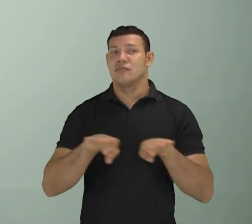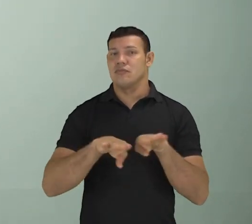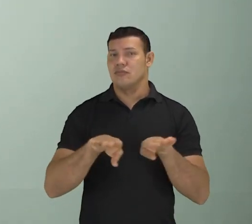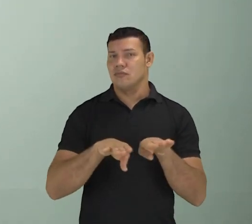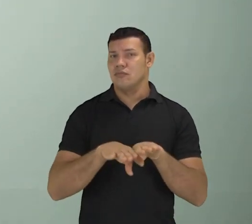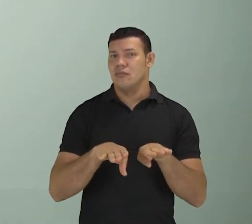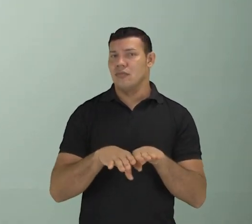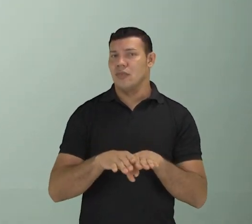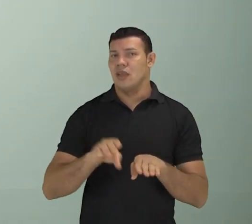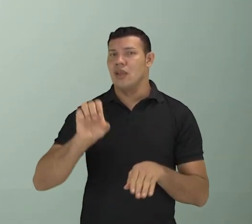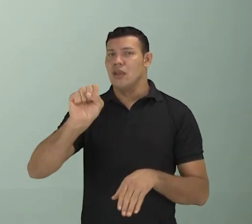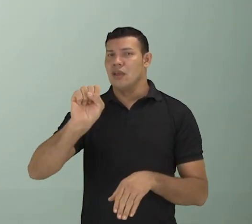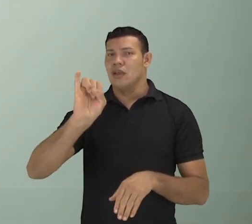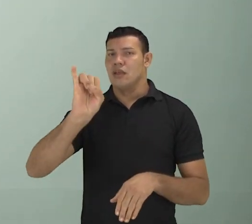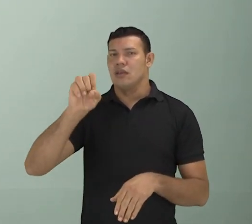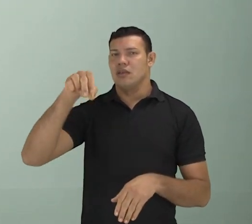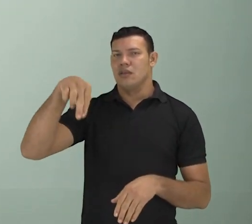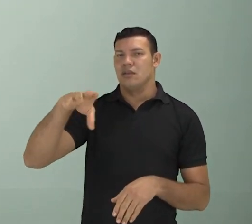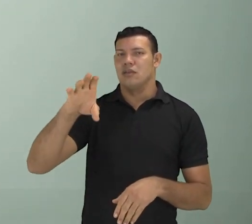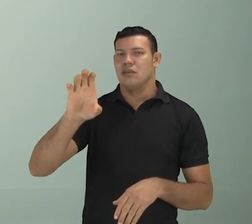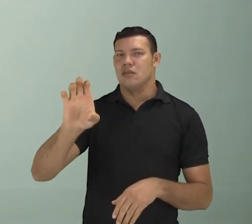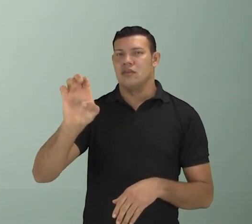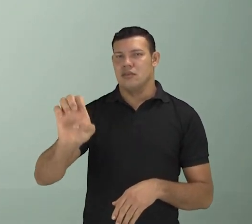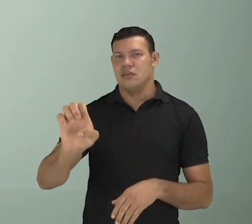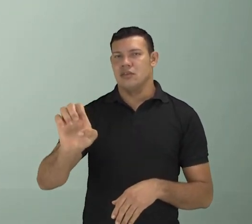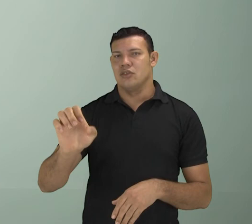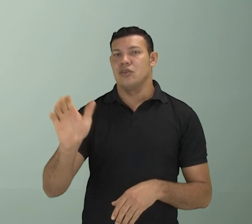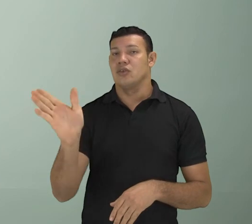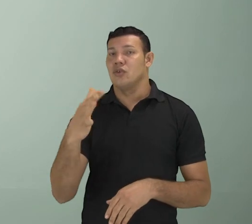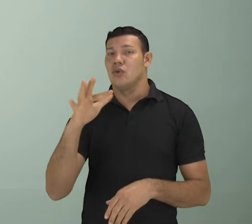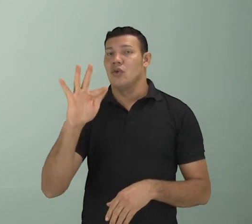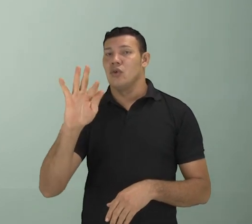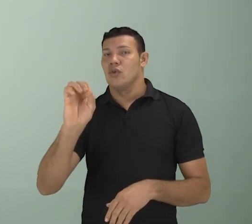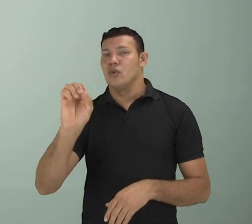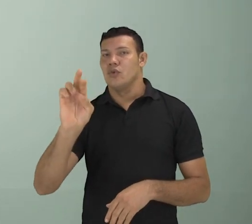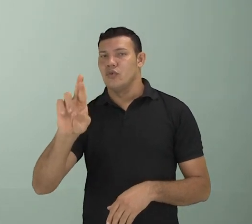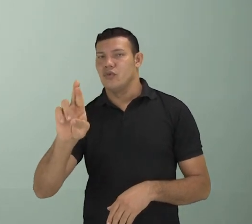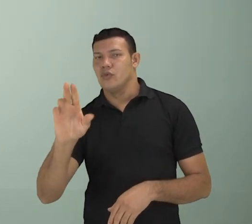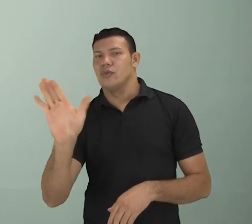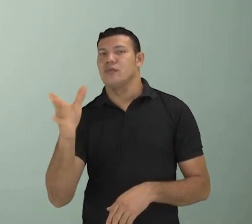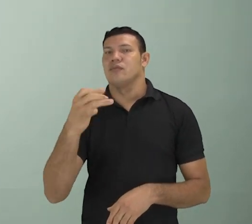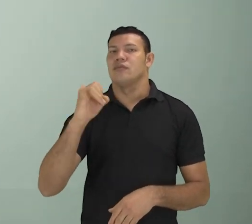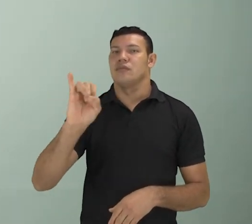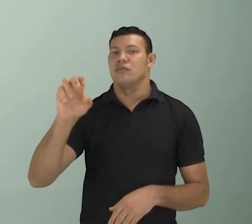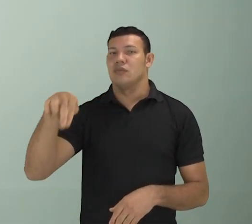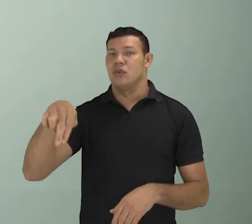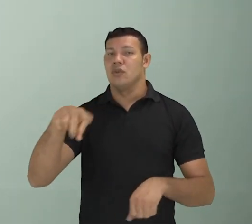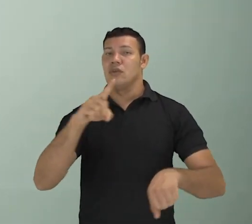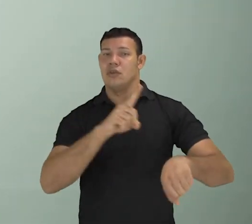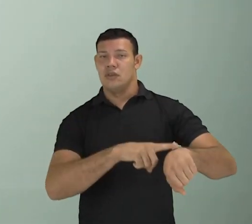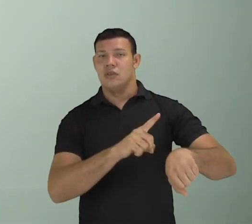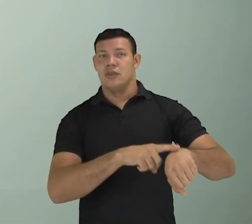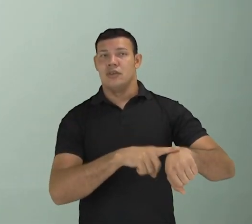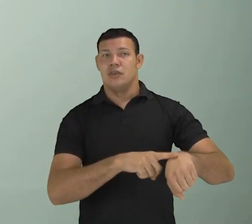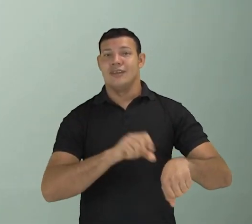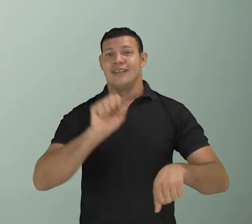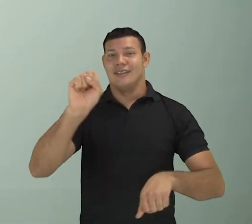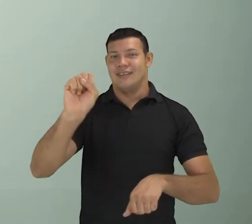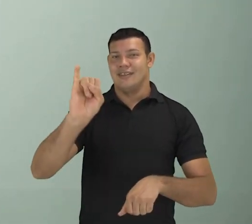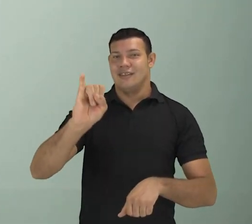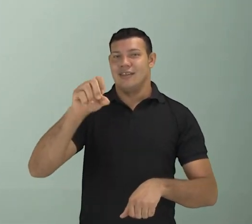sobre o since, for e in para tempo, ou seja, o since nós usamos em ponto específico do tempo no